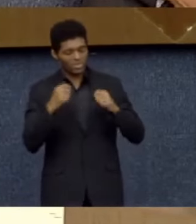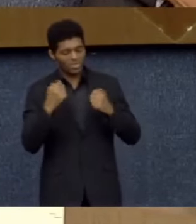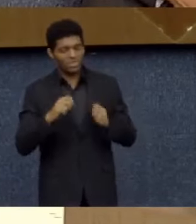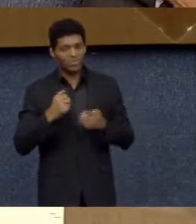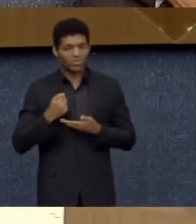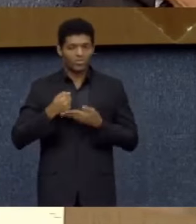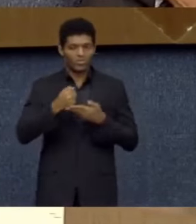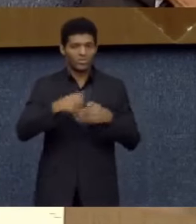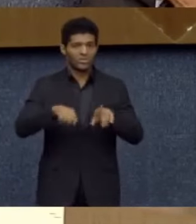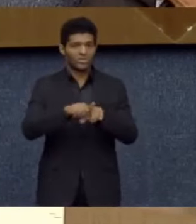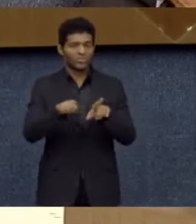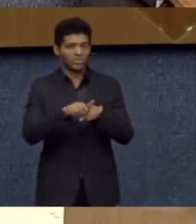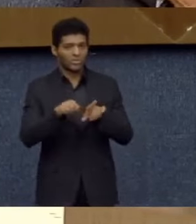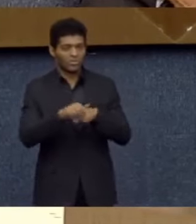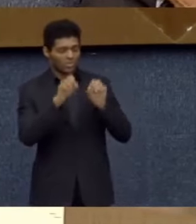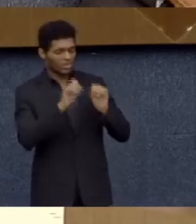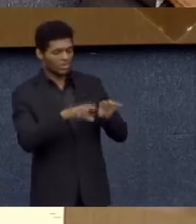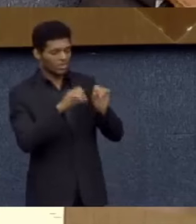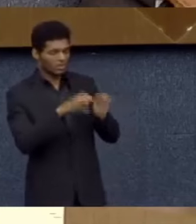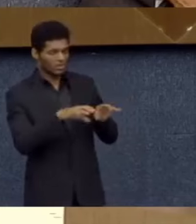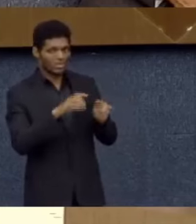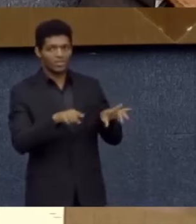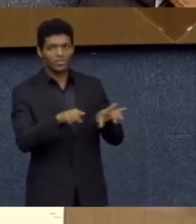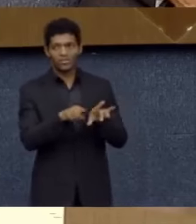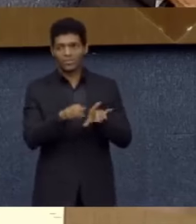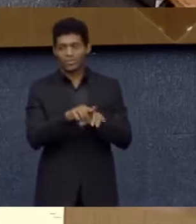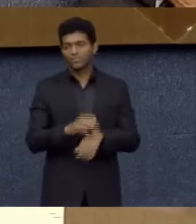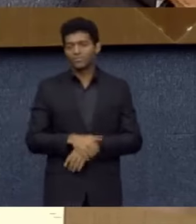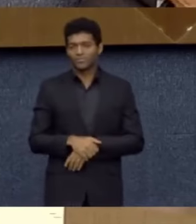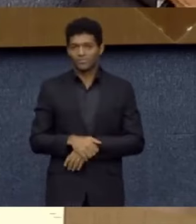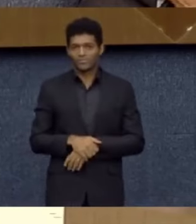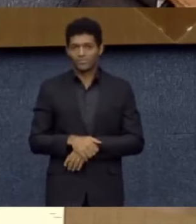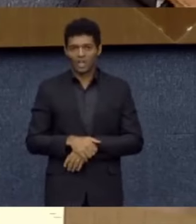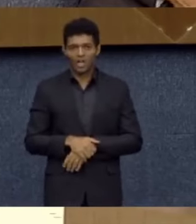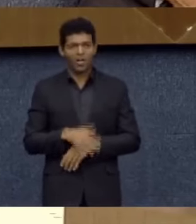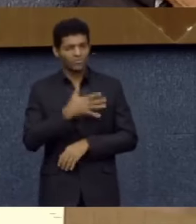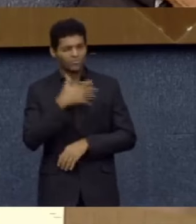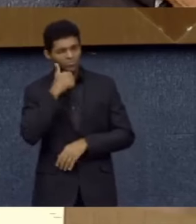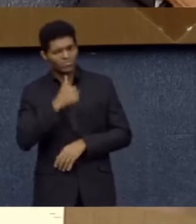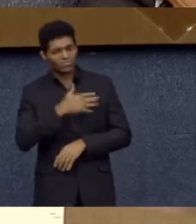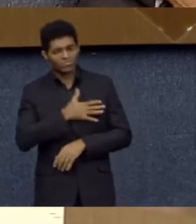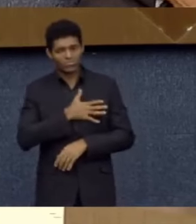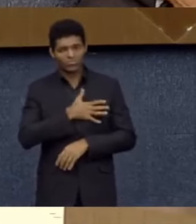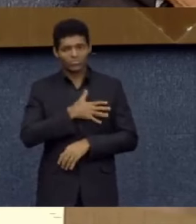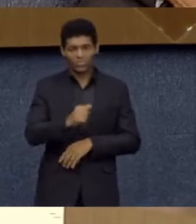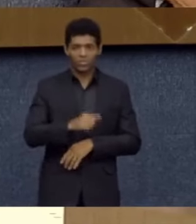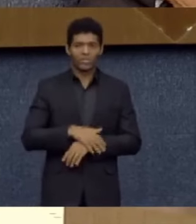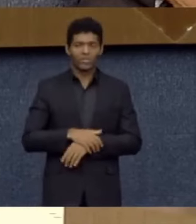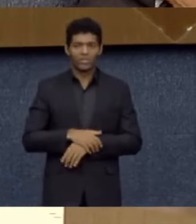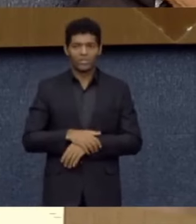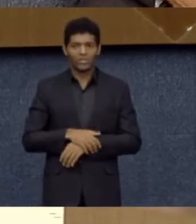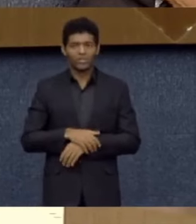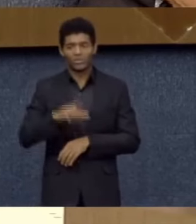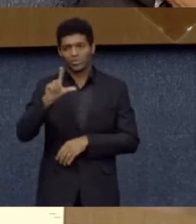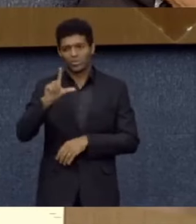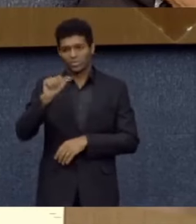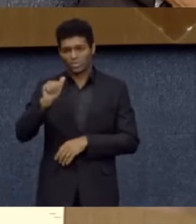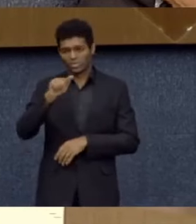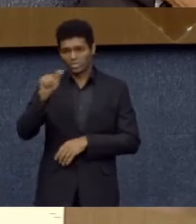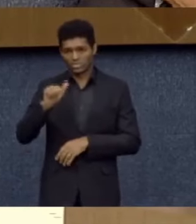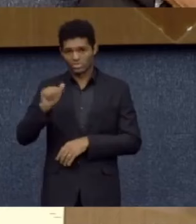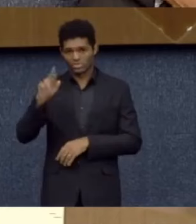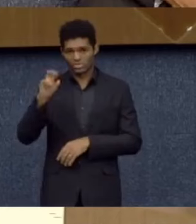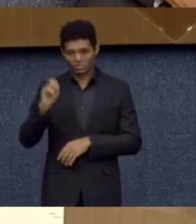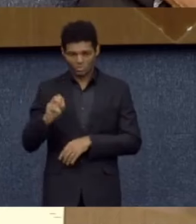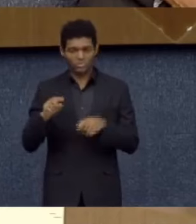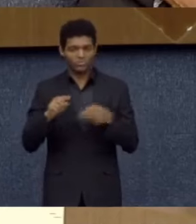Lázaro Bilac e da senhora Maria José, em memória, mãe do Rafael e do João Eduardo, e